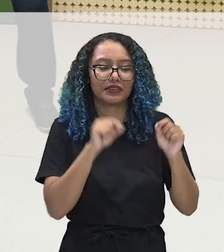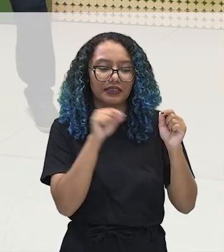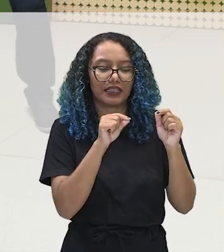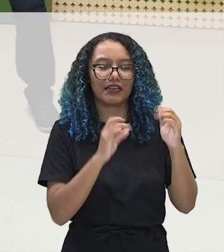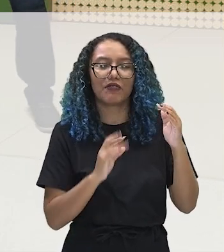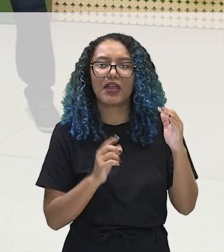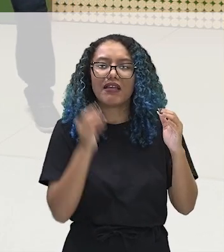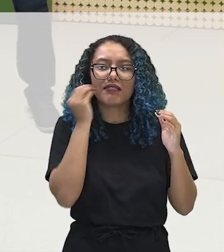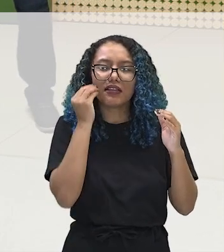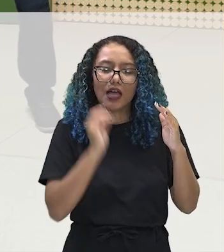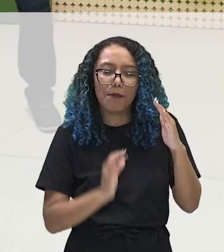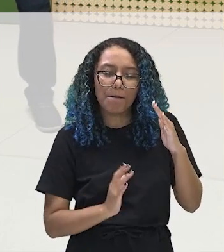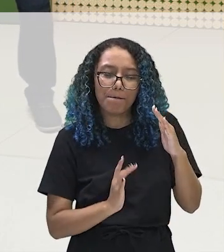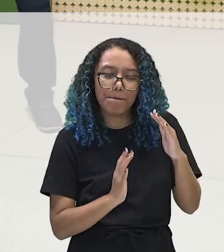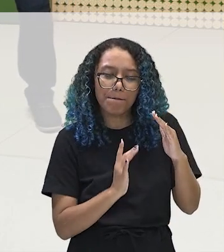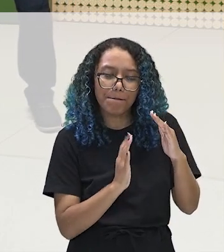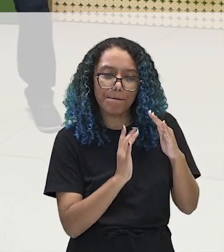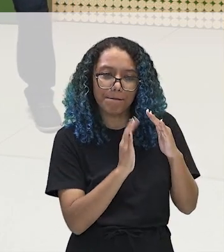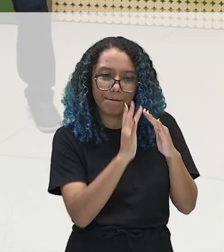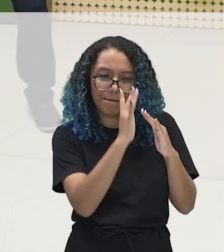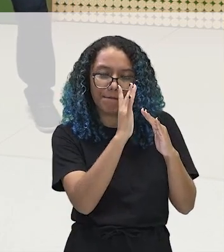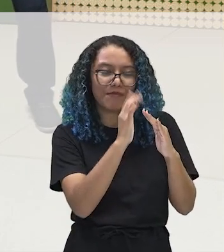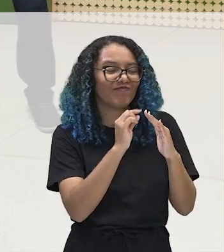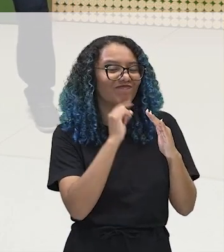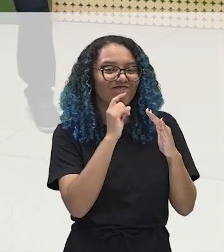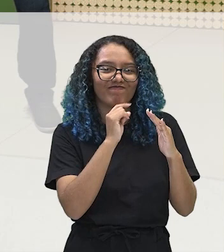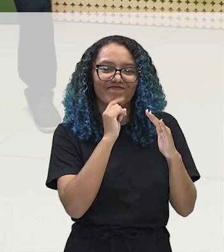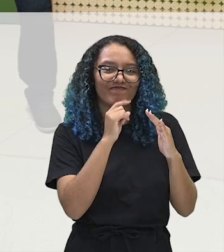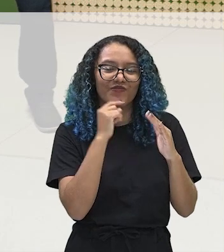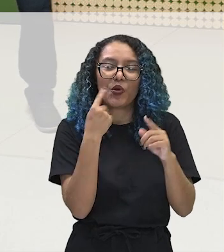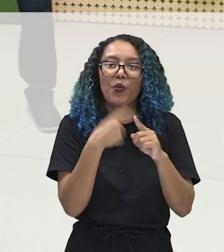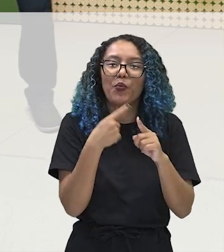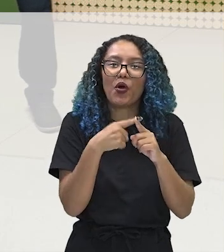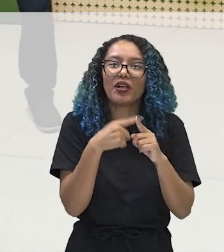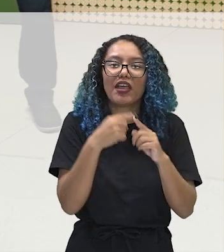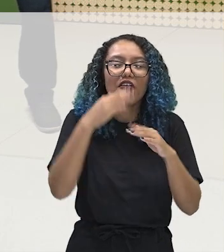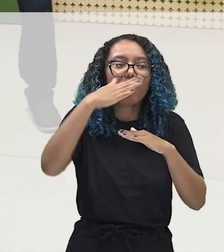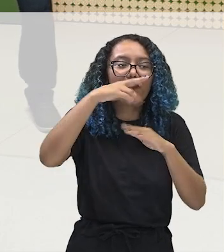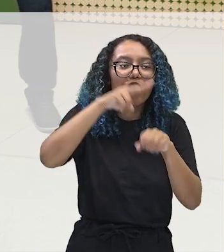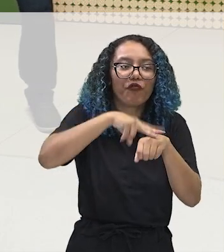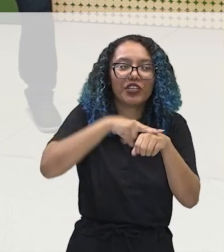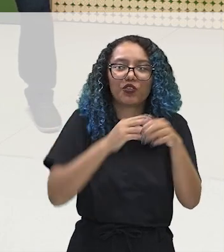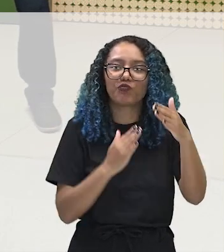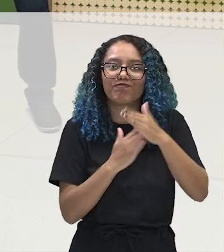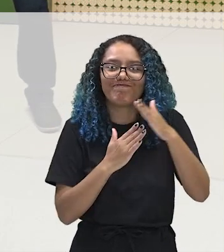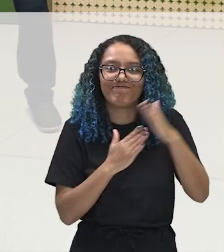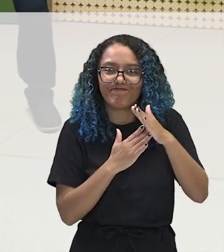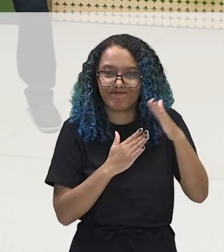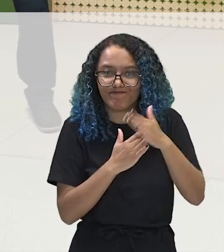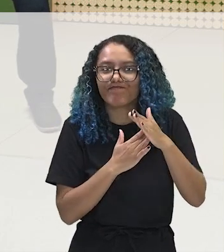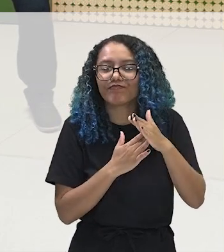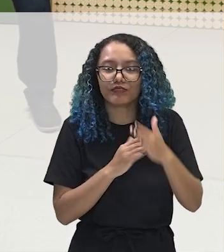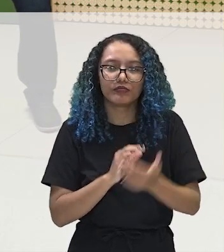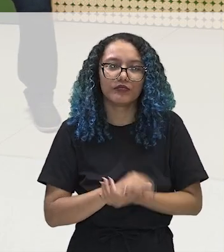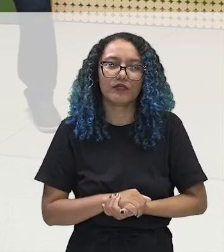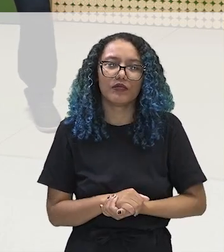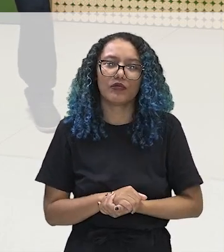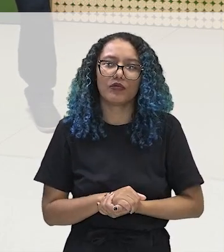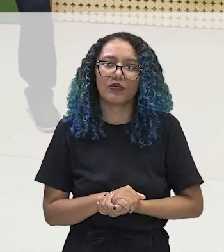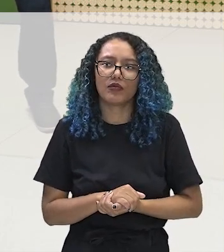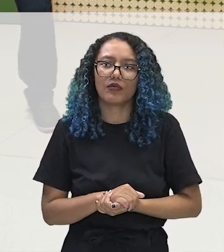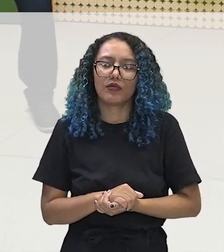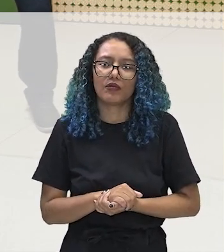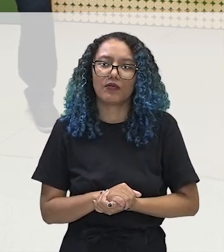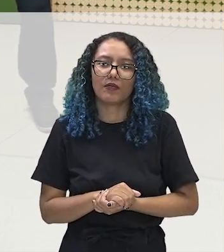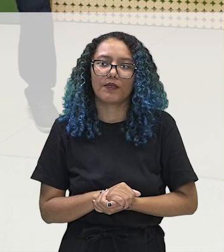tenta sair da estufa, ela não consegue por conta do vidro. Então, imaginem vocês que o que faz